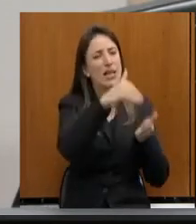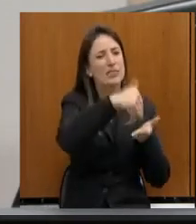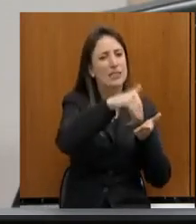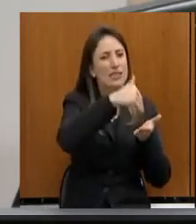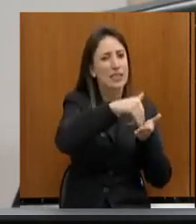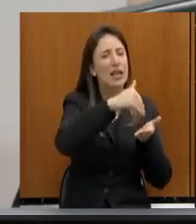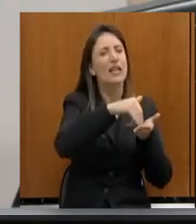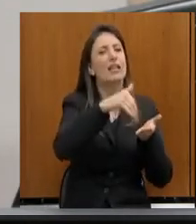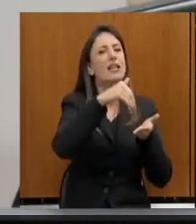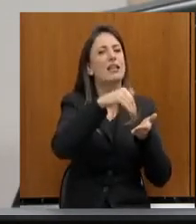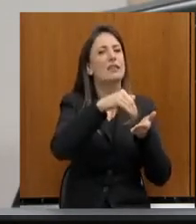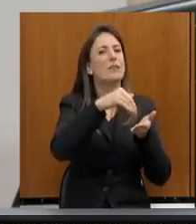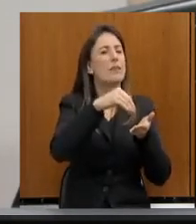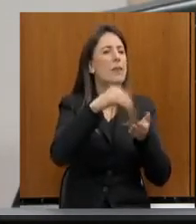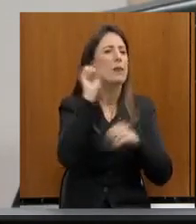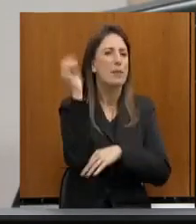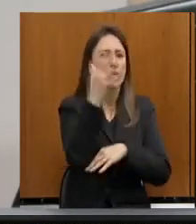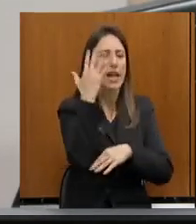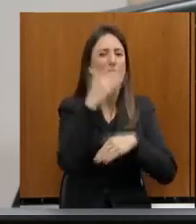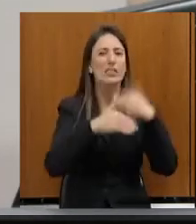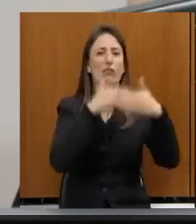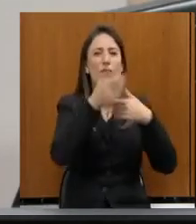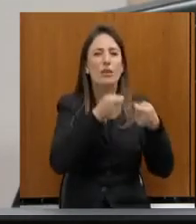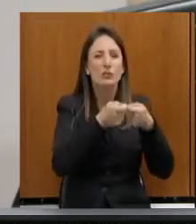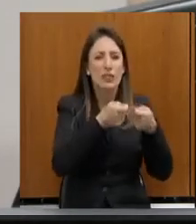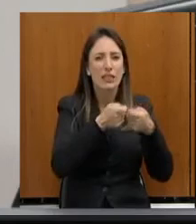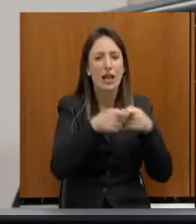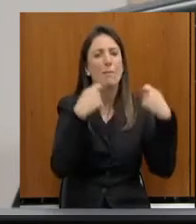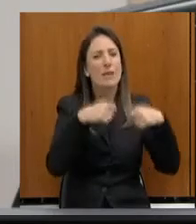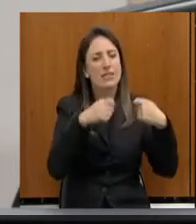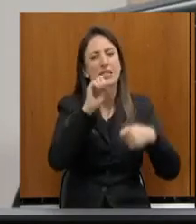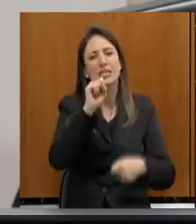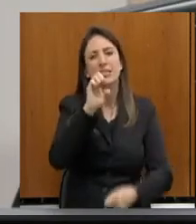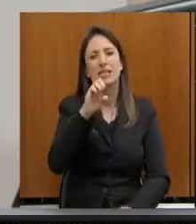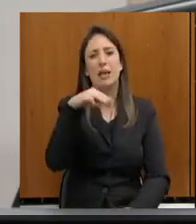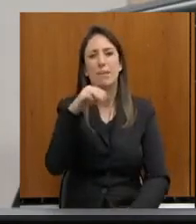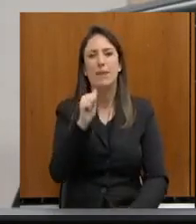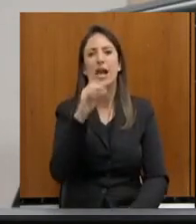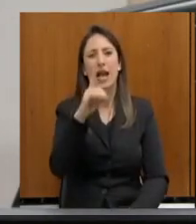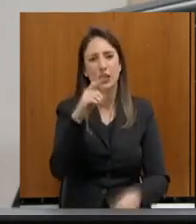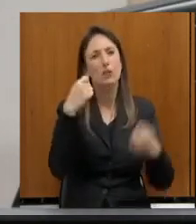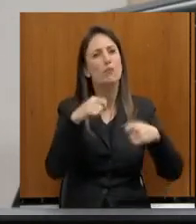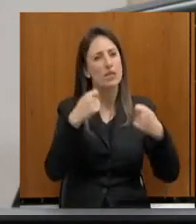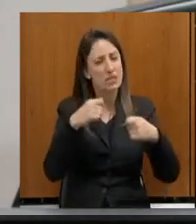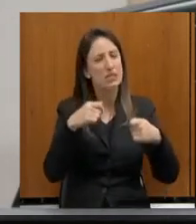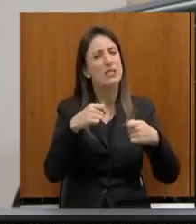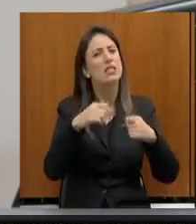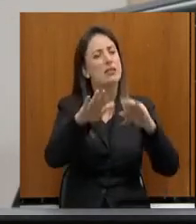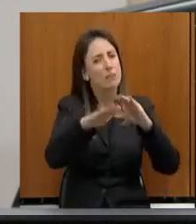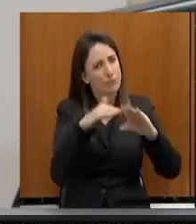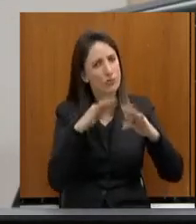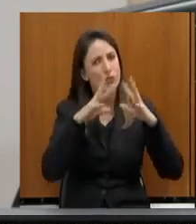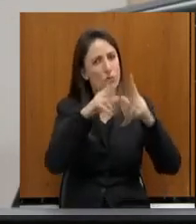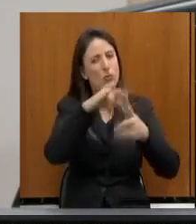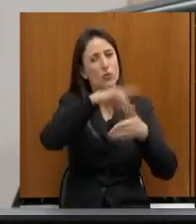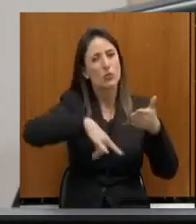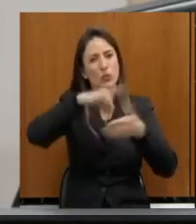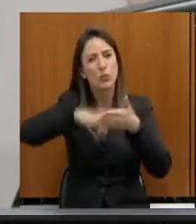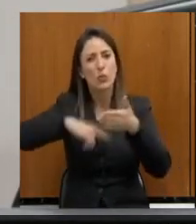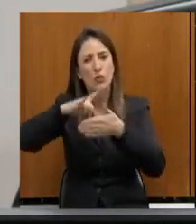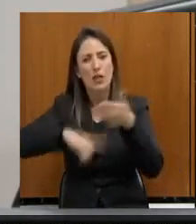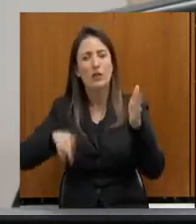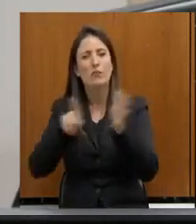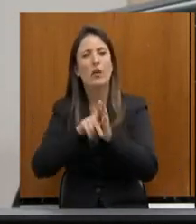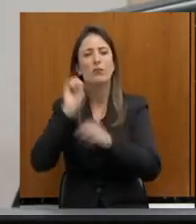pedindo informações para que a Cemat Vanessa todos os documentos relacionados ao processo de licenciamento ambiental da